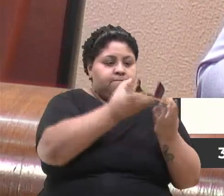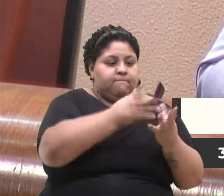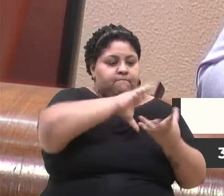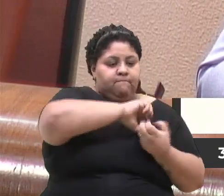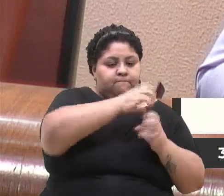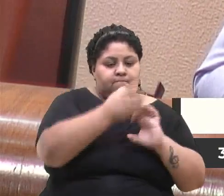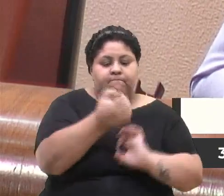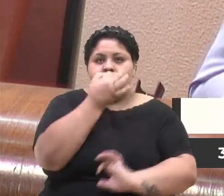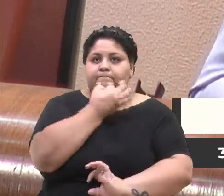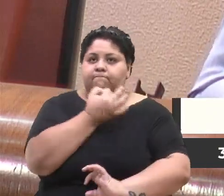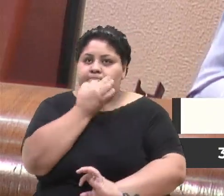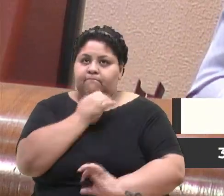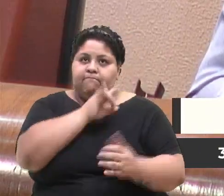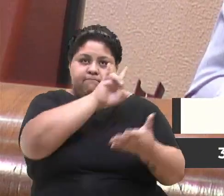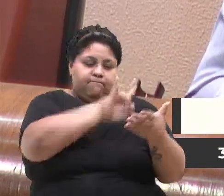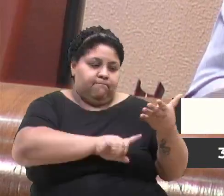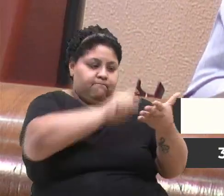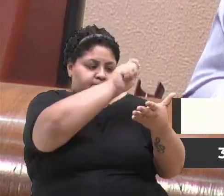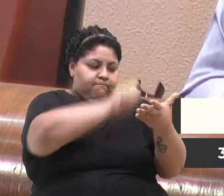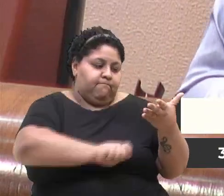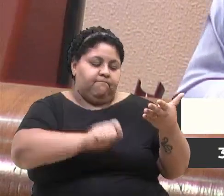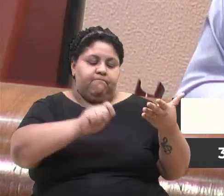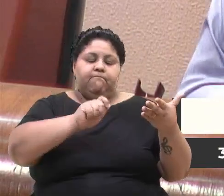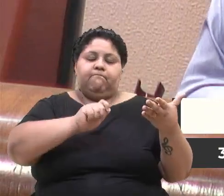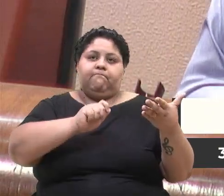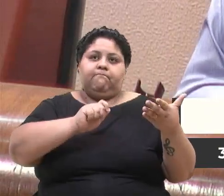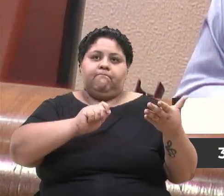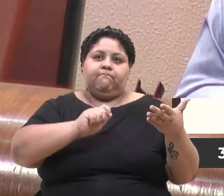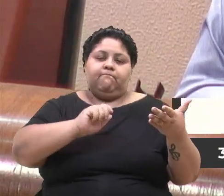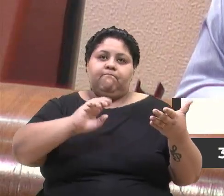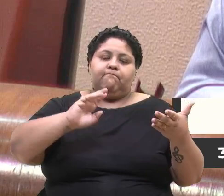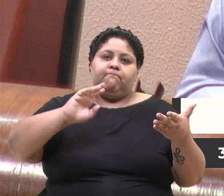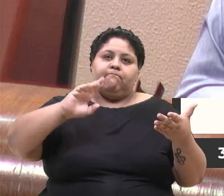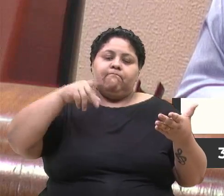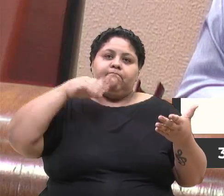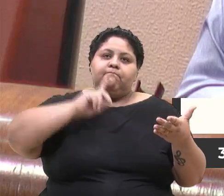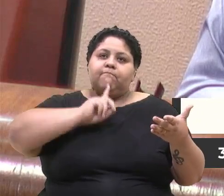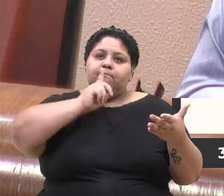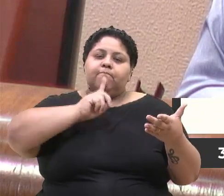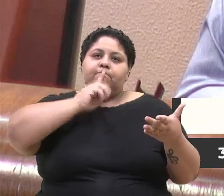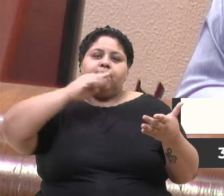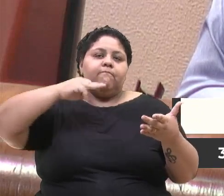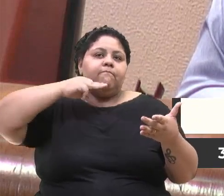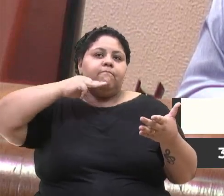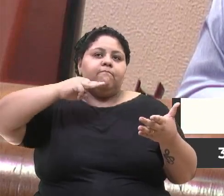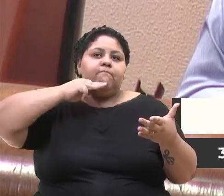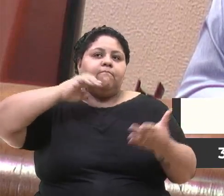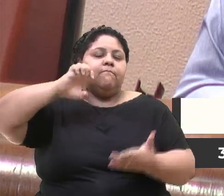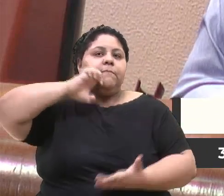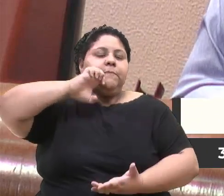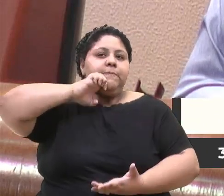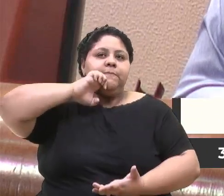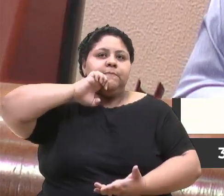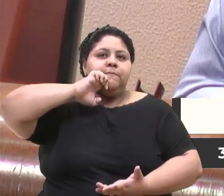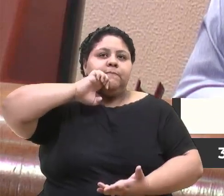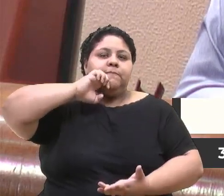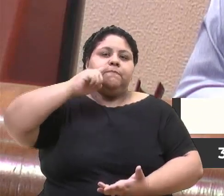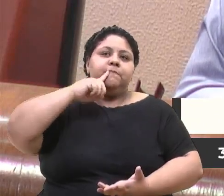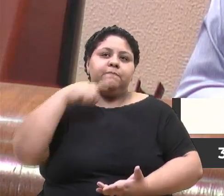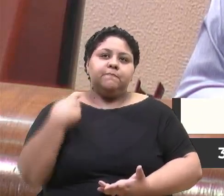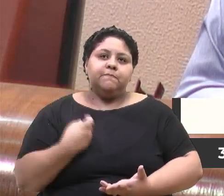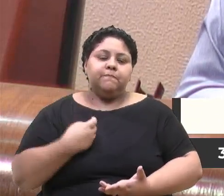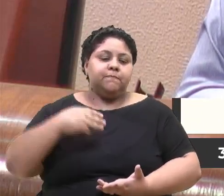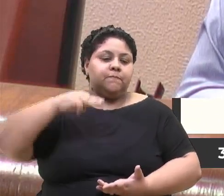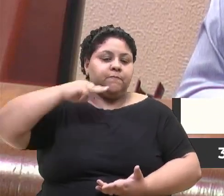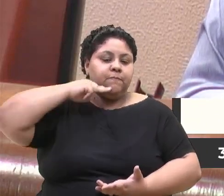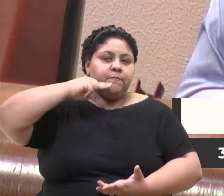a Comarc. Esse documento vem assinado pelo vereador Velocino Eza, Alexandre Bortoluz, Elisandro Fius, Estela Balardim, Gladys Frisso,